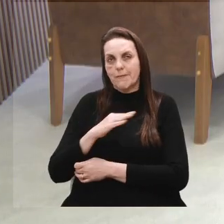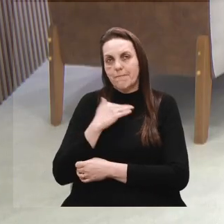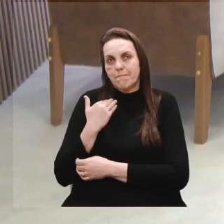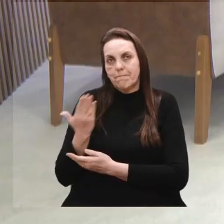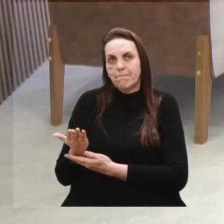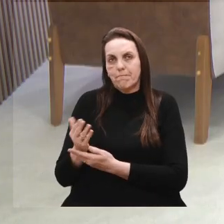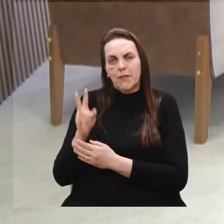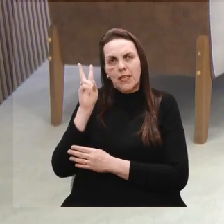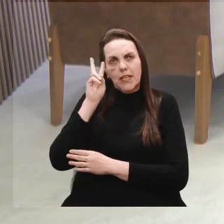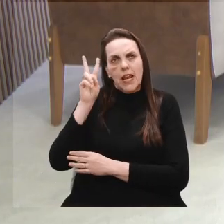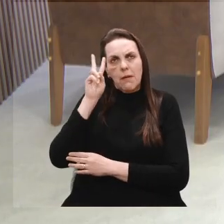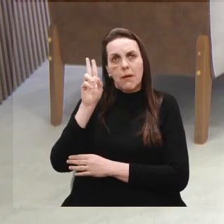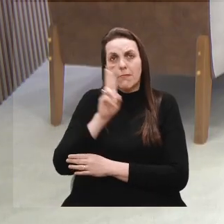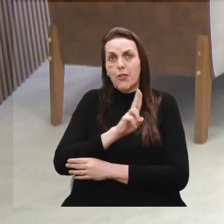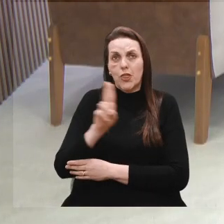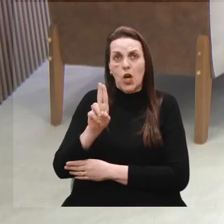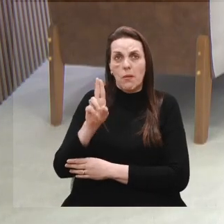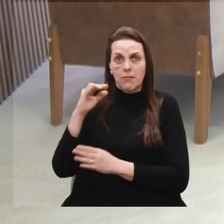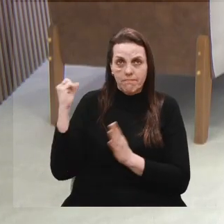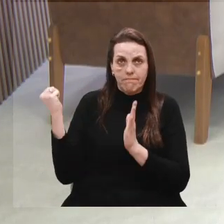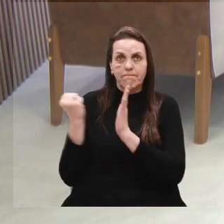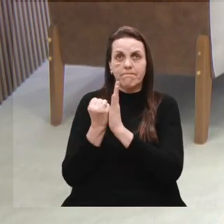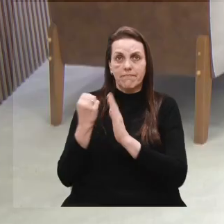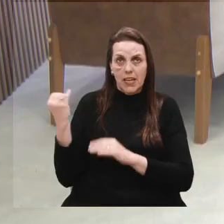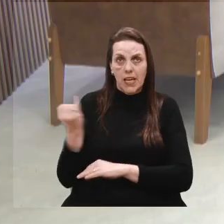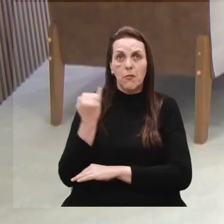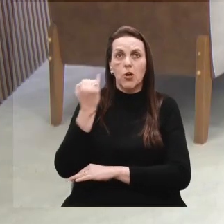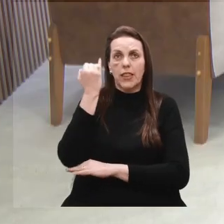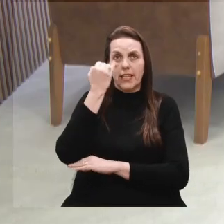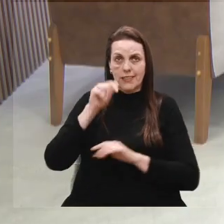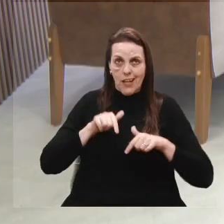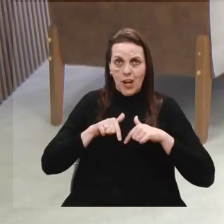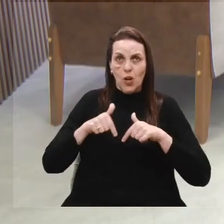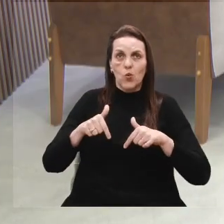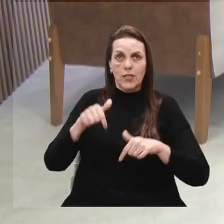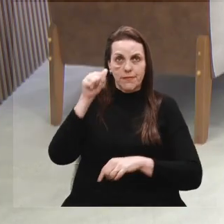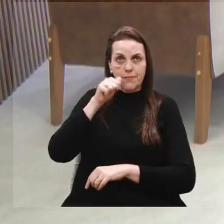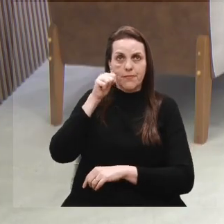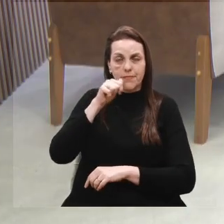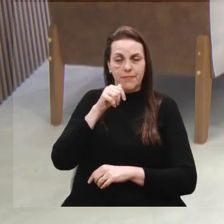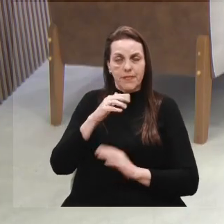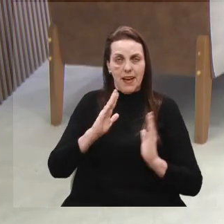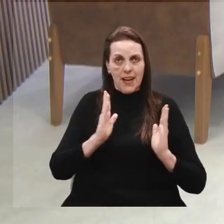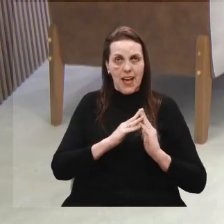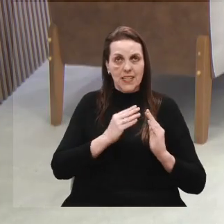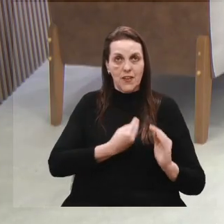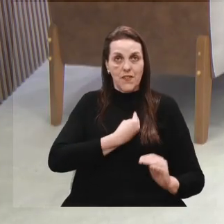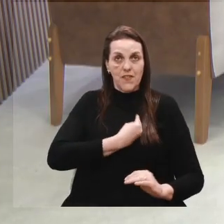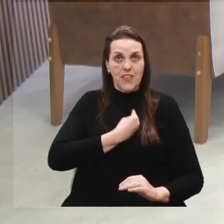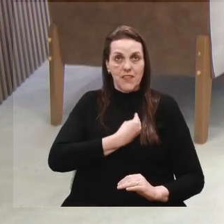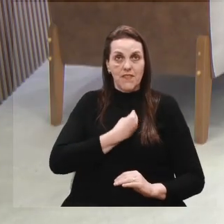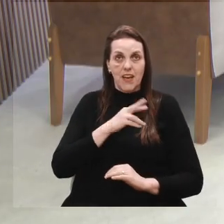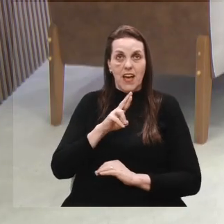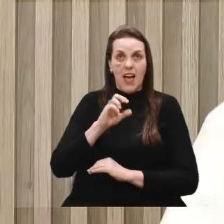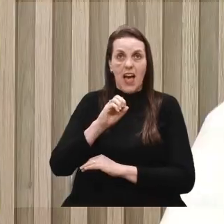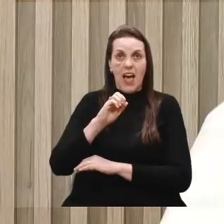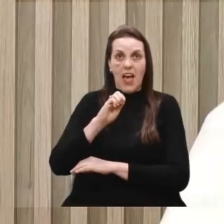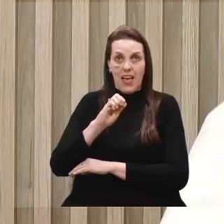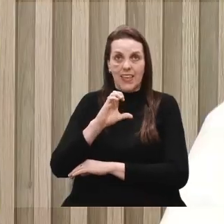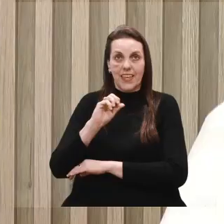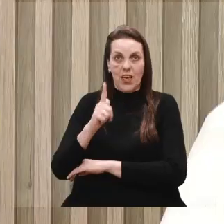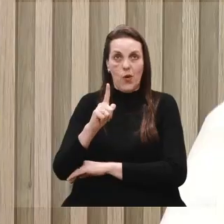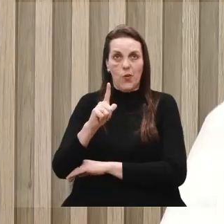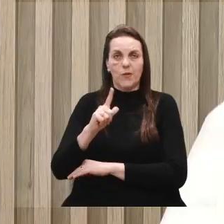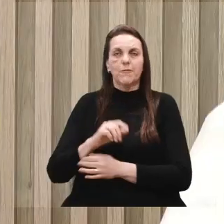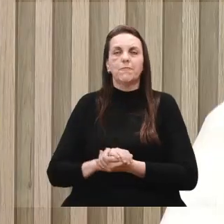que nós lembramos, sim, o quanto seria importante na luta para as mulheres botar viva a Raquel, né? Muito viva a Raquel,